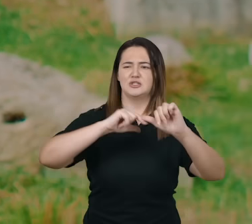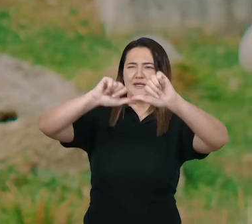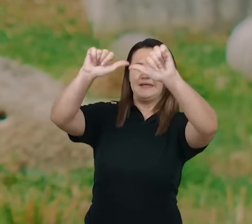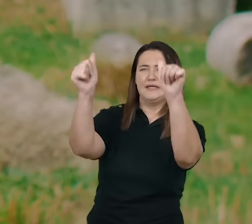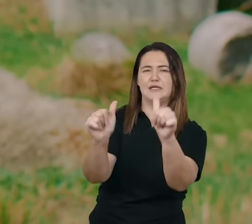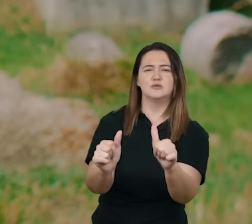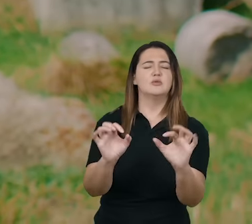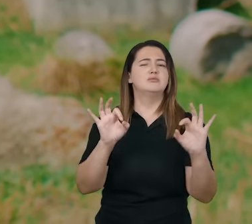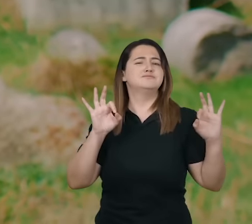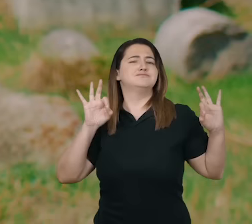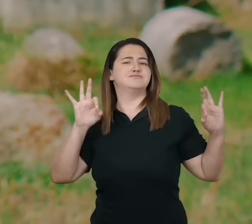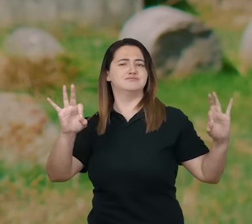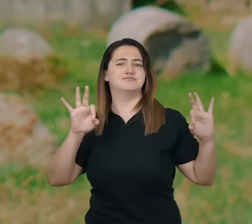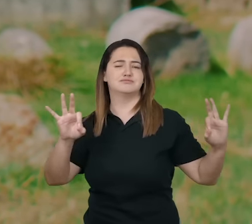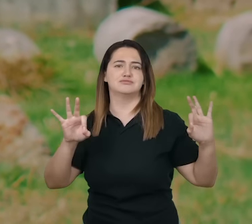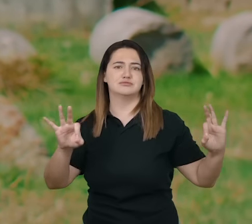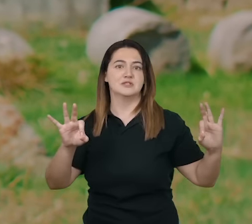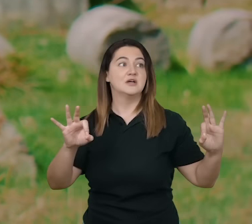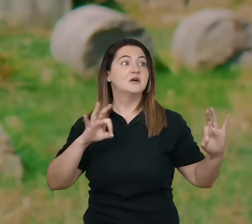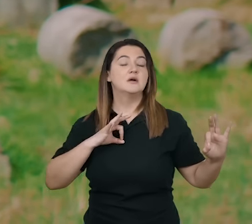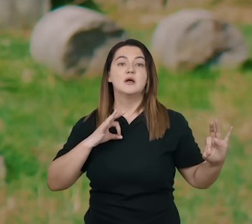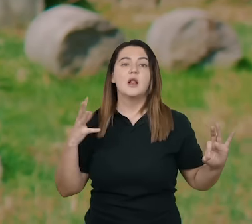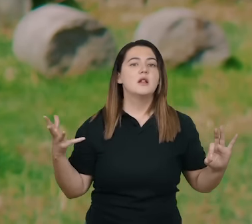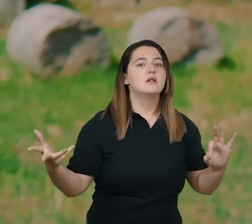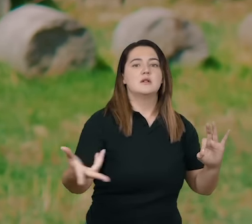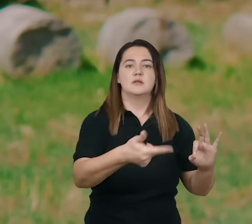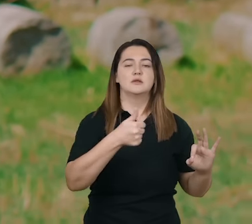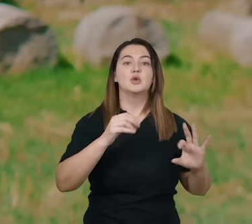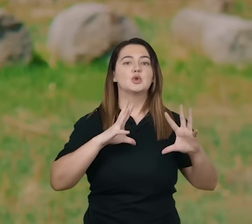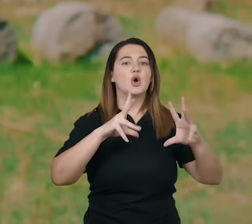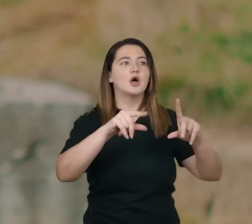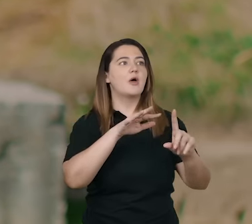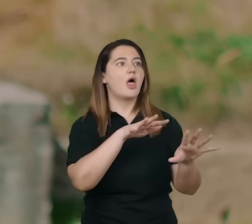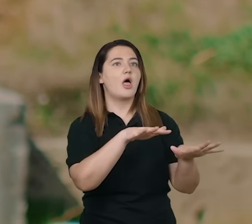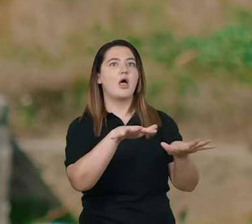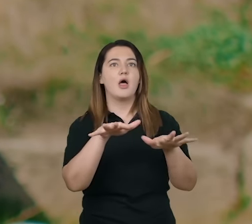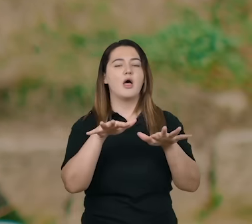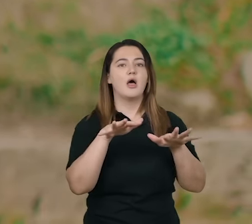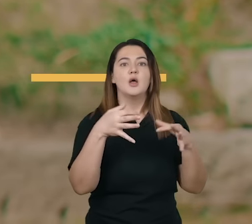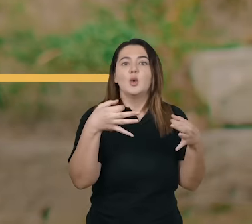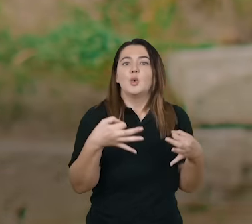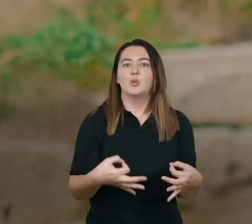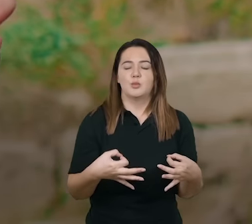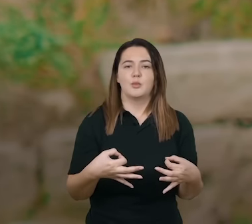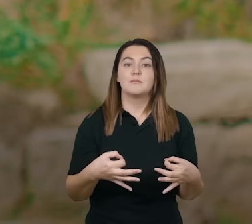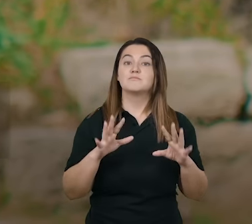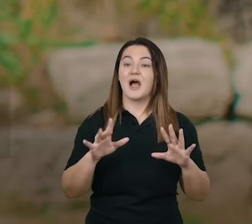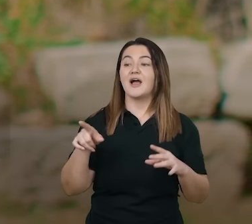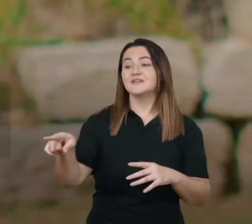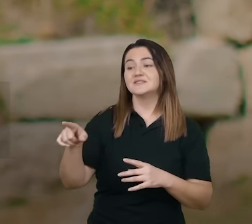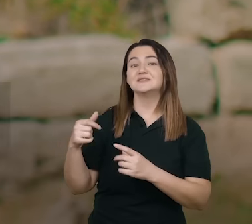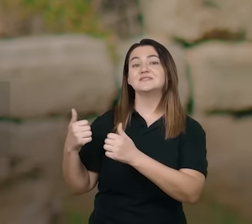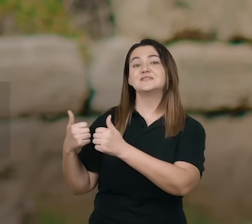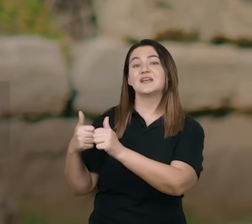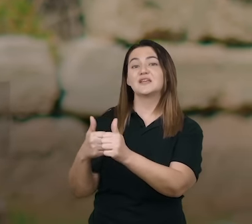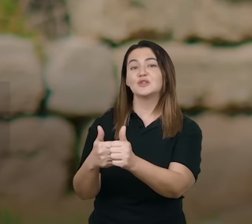propaganda mais convencível. E dentre esses seguidores de Jesus de